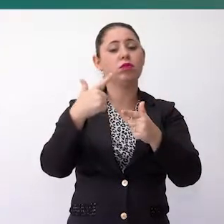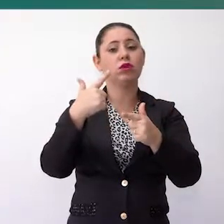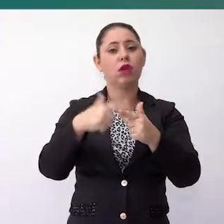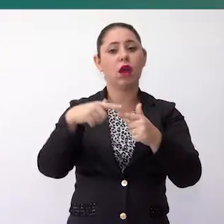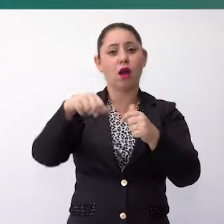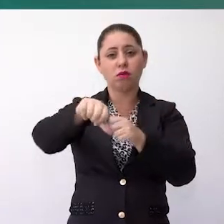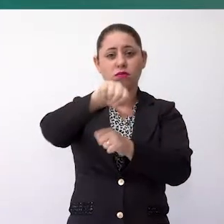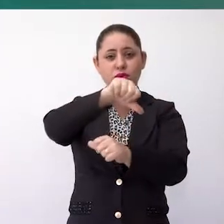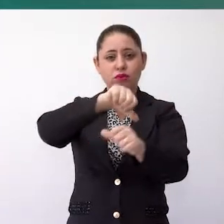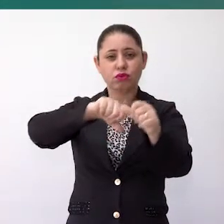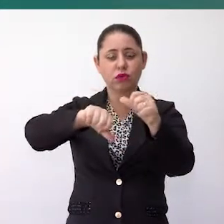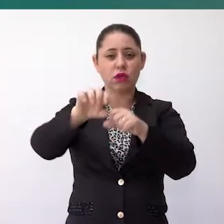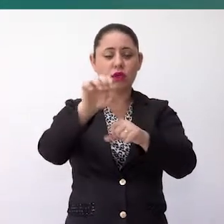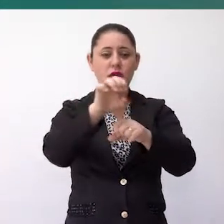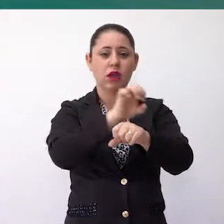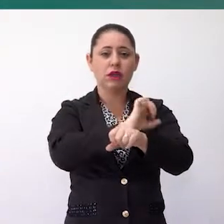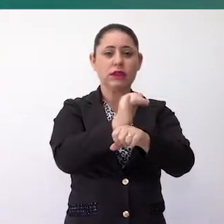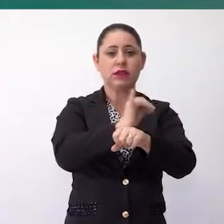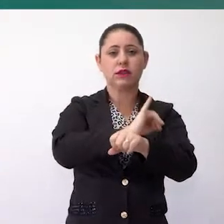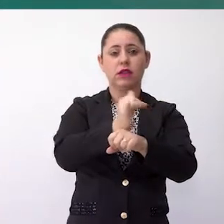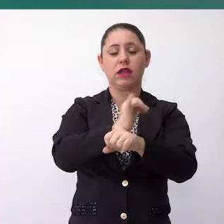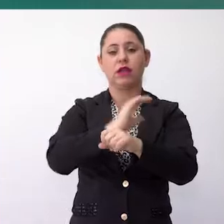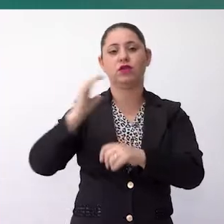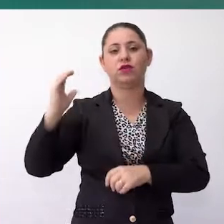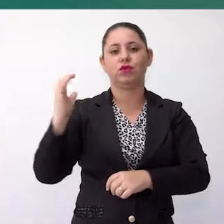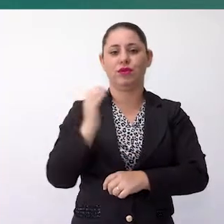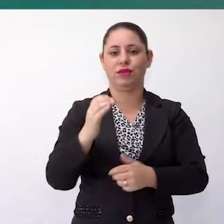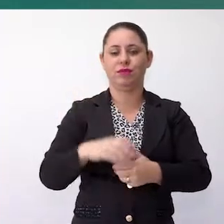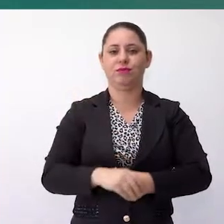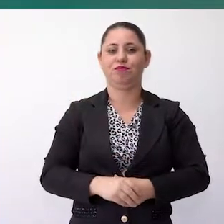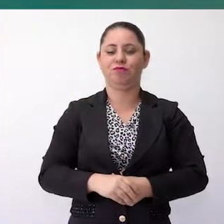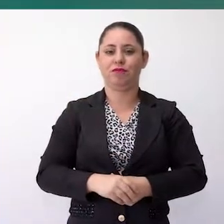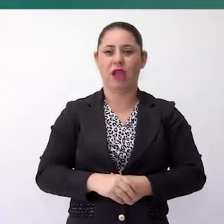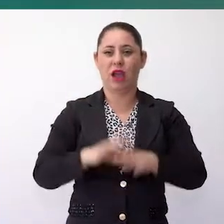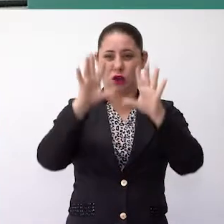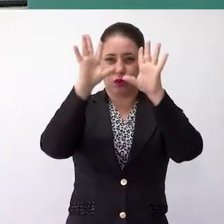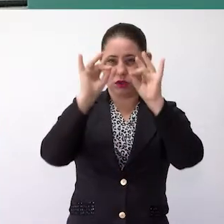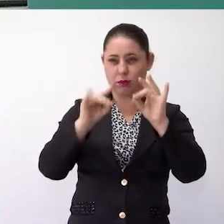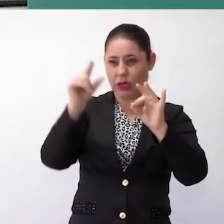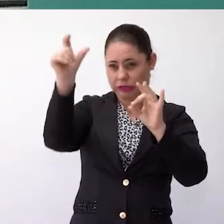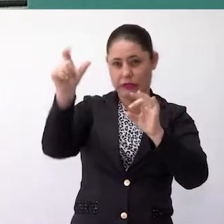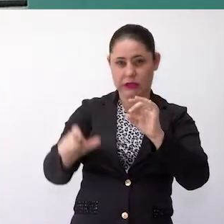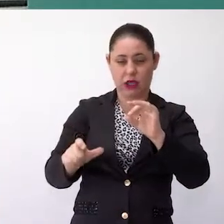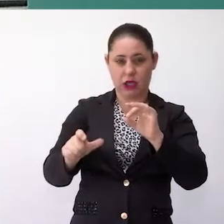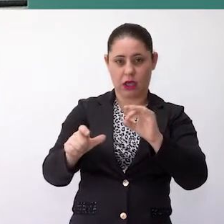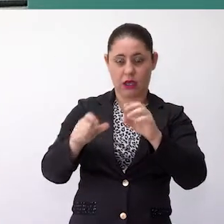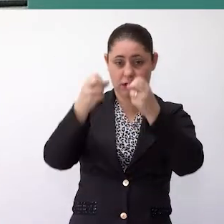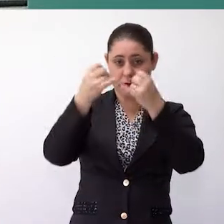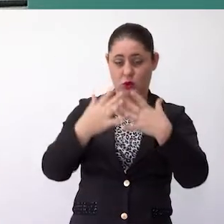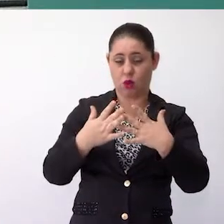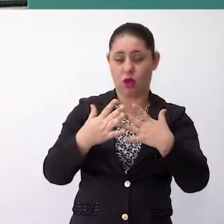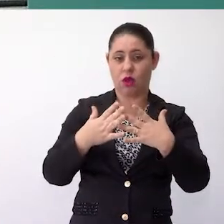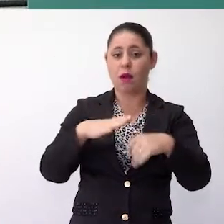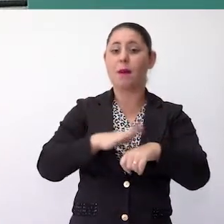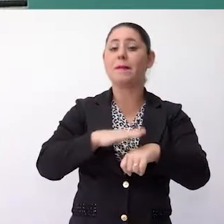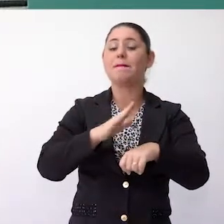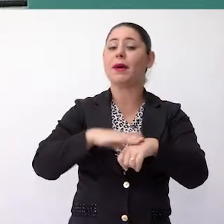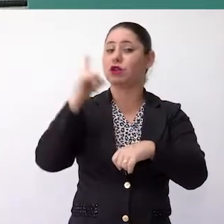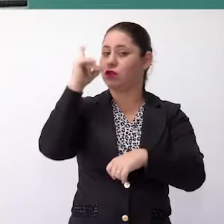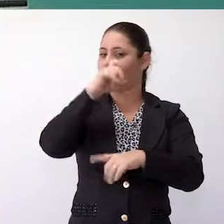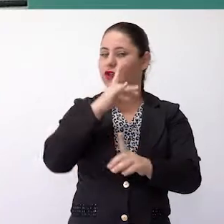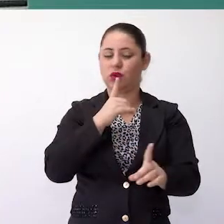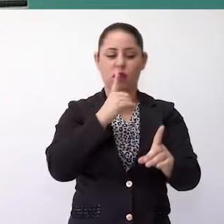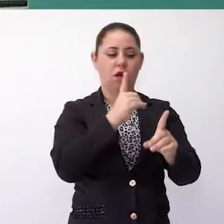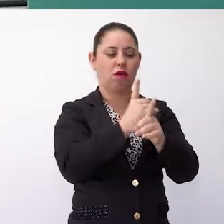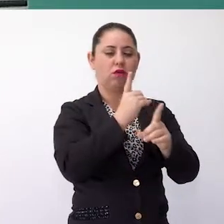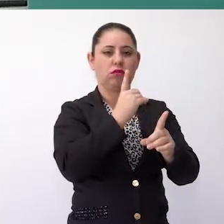da mudança também de estratégia do crime. Além dos aspectos que o Vilmar falou, realmente está muito mais difícil de você